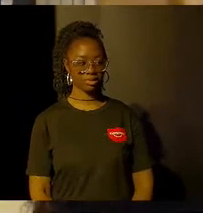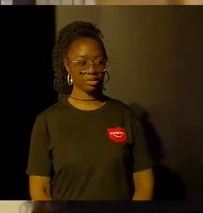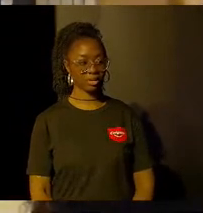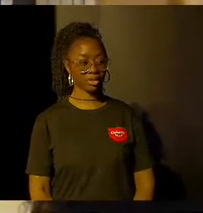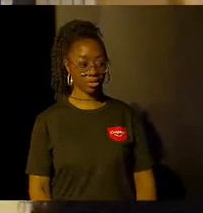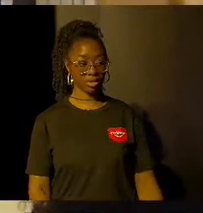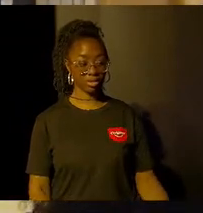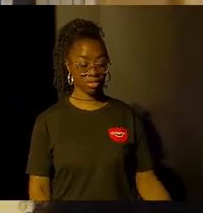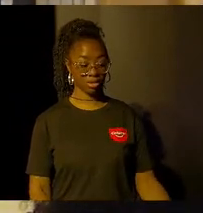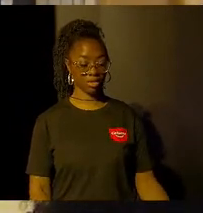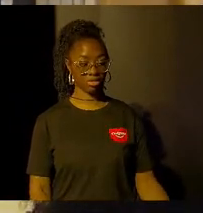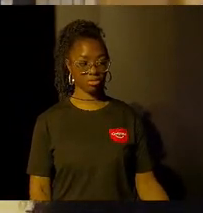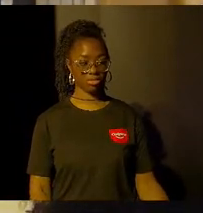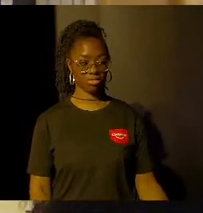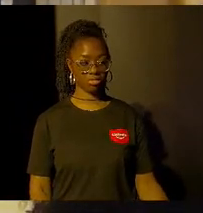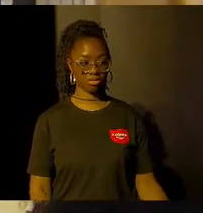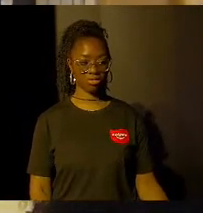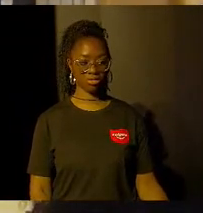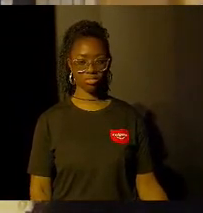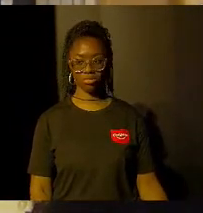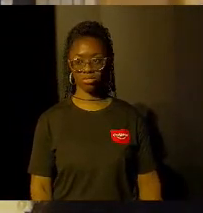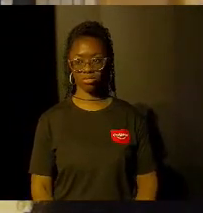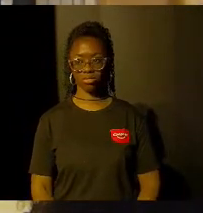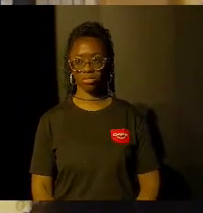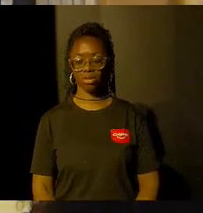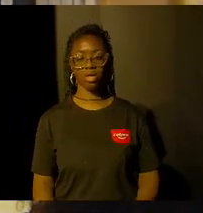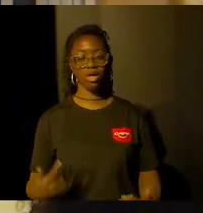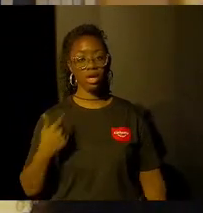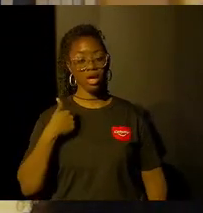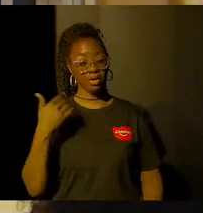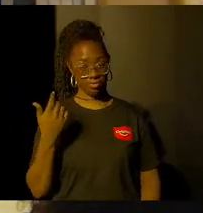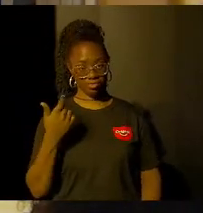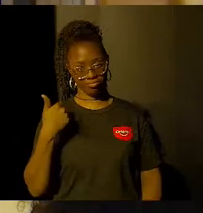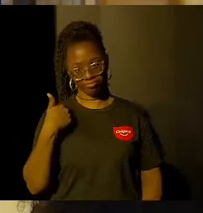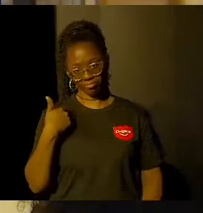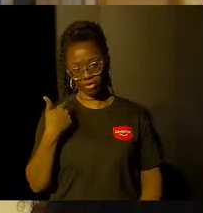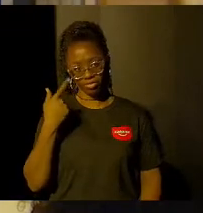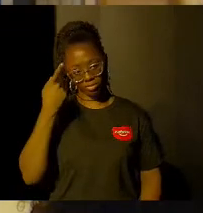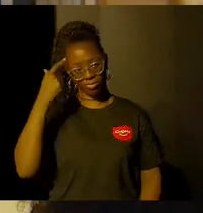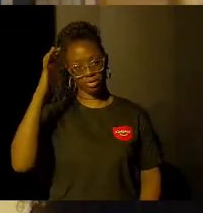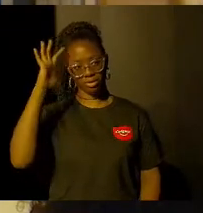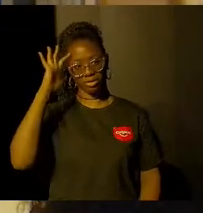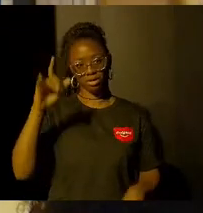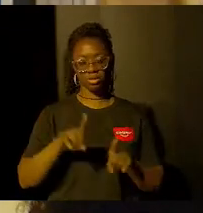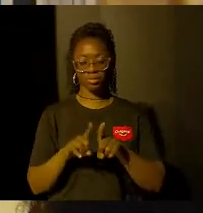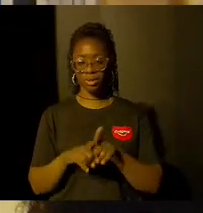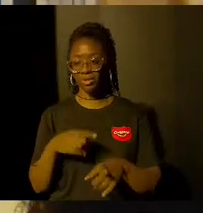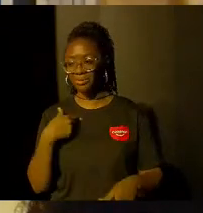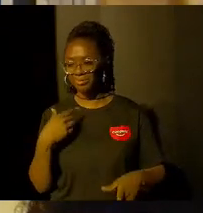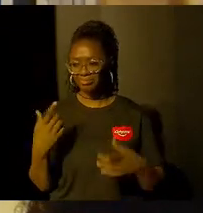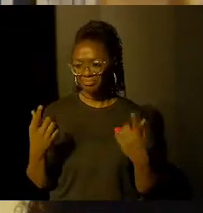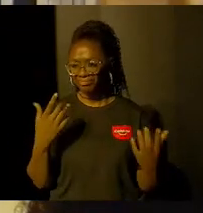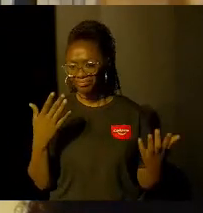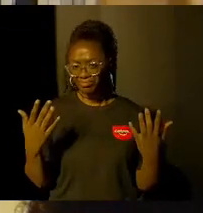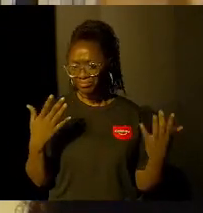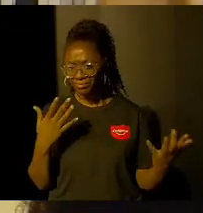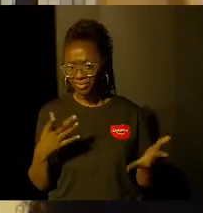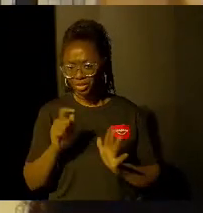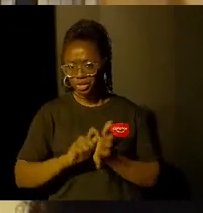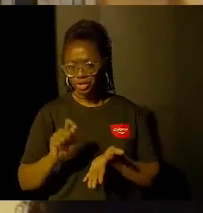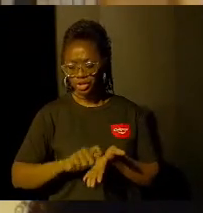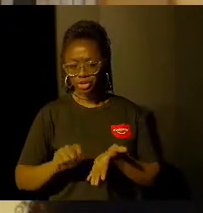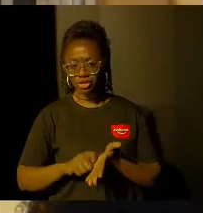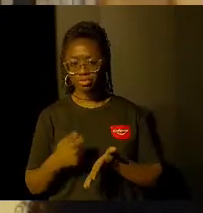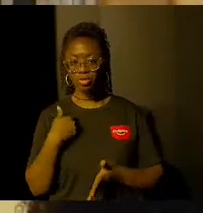isso é muito curioso porque eu fico muito pensando nisso assim eu fiquei muito tempo negociando com a ideia de escrever e eu acho que